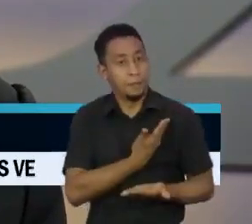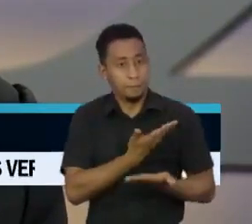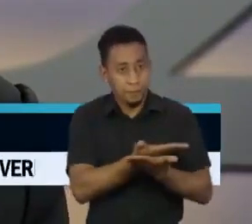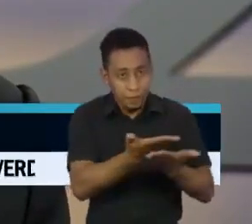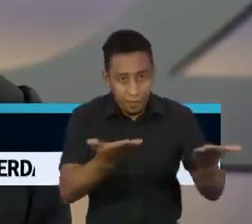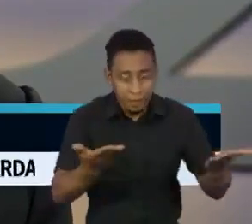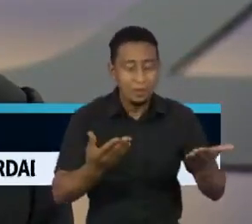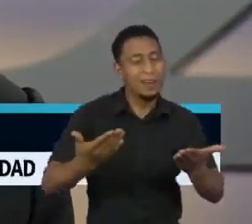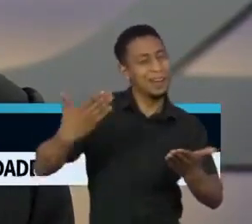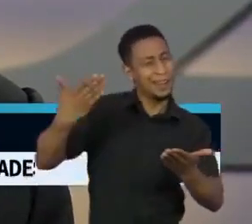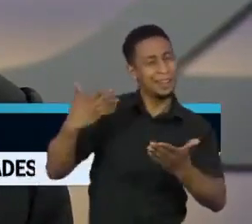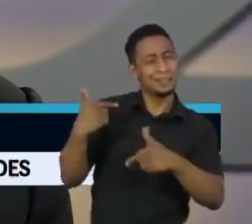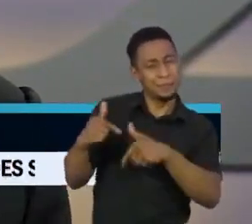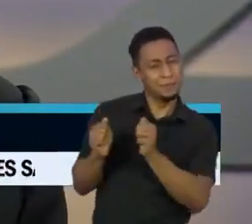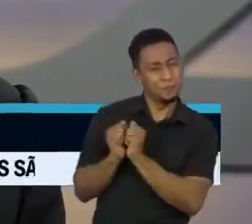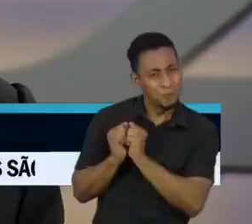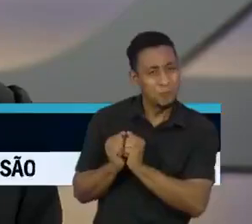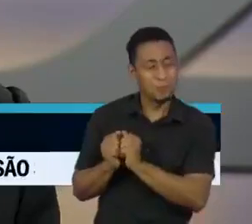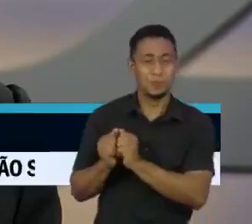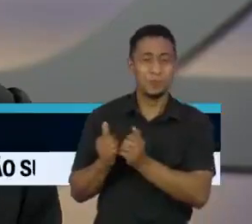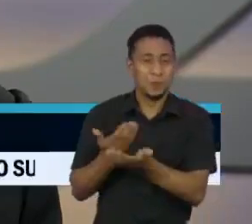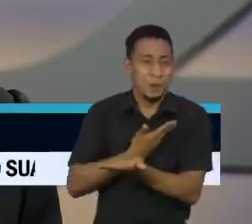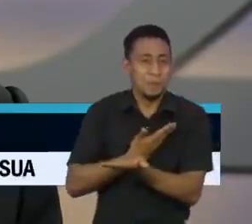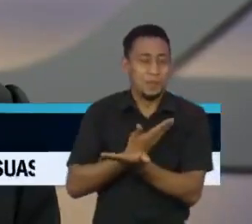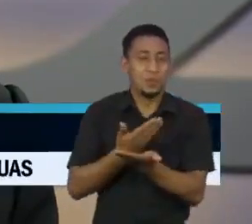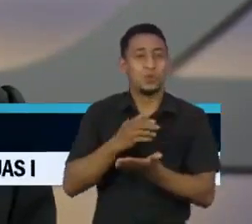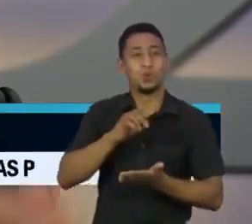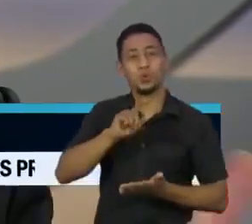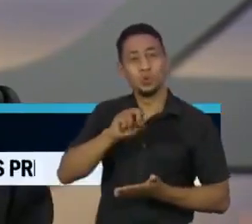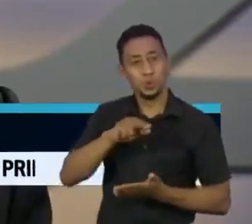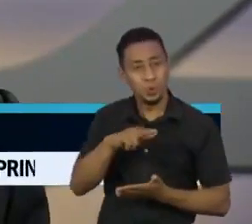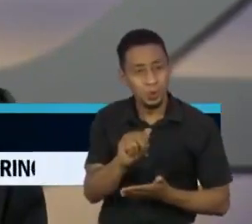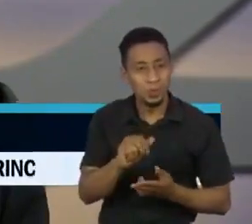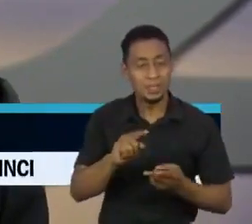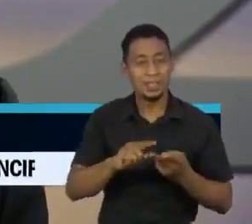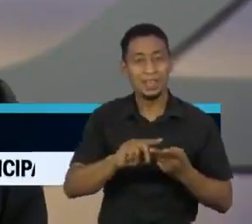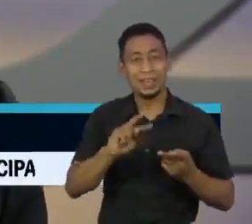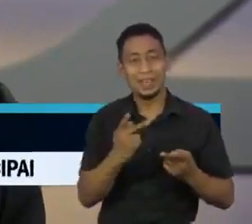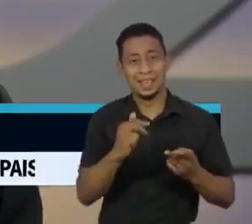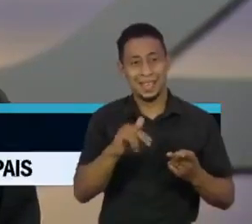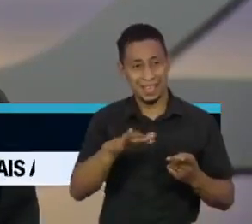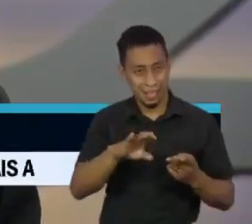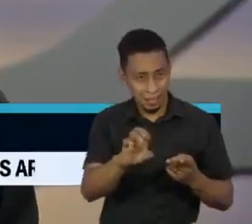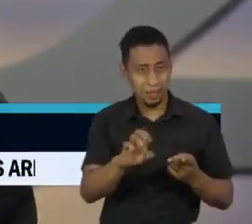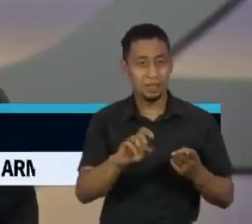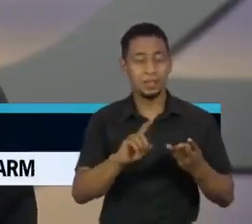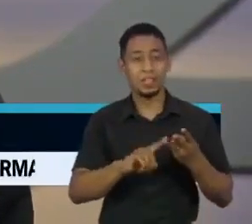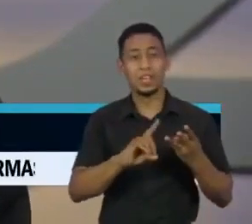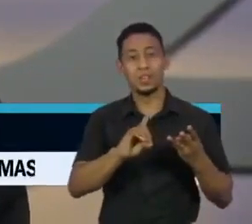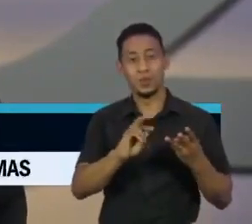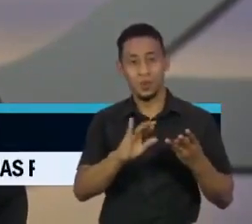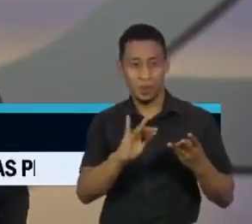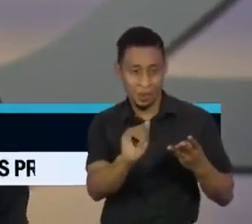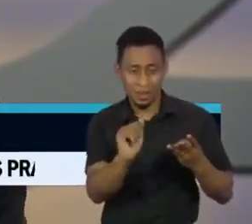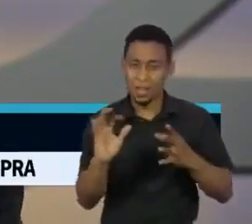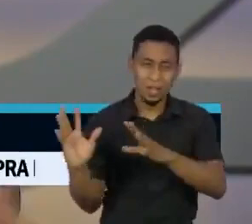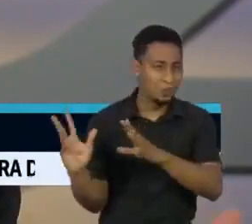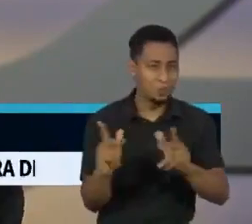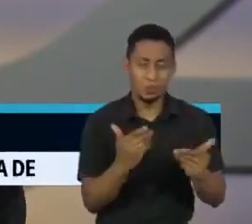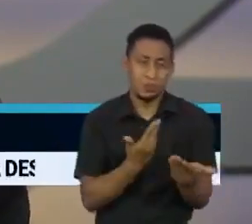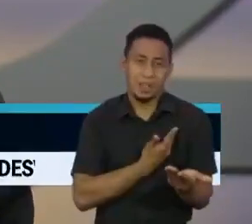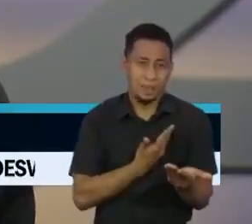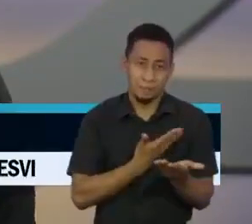aos vários amigos que trabalhamos também, Luna, Henri Philippe Restu, Dória e tantos outros